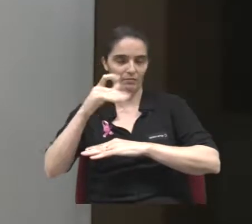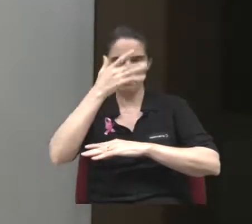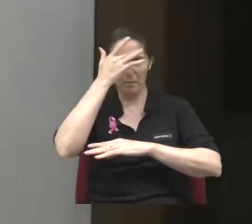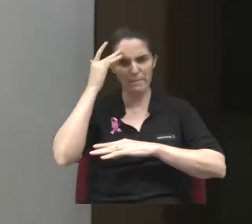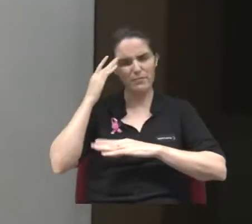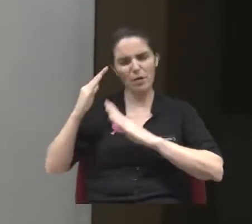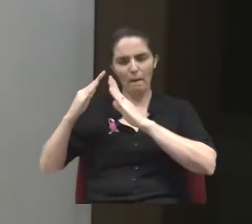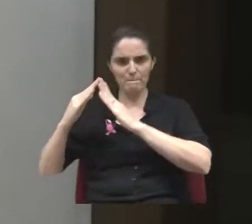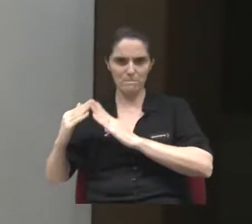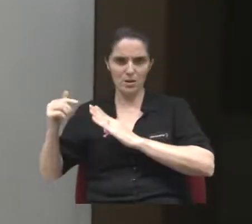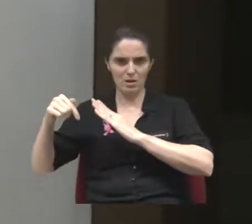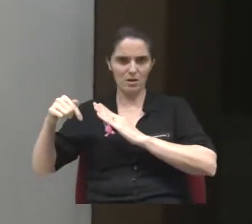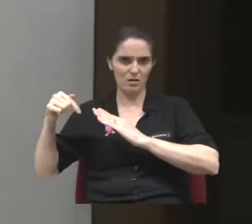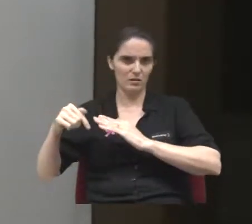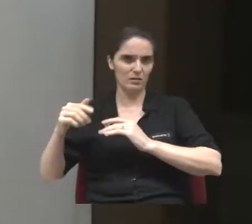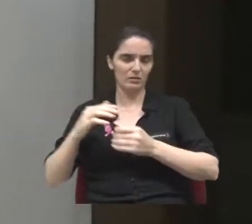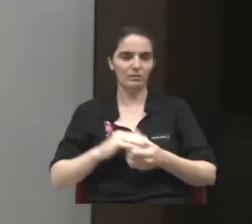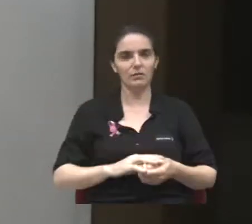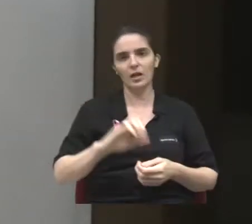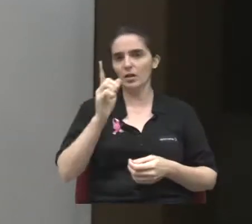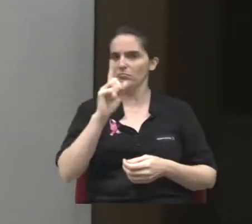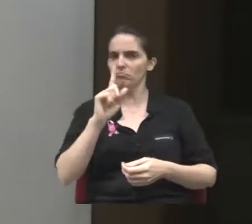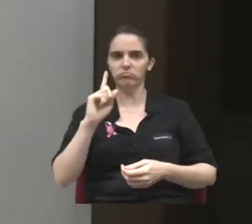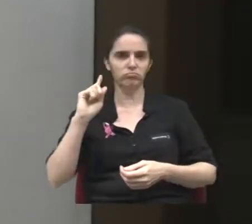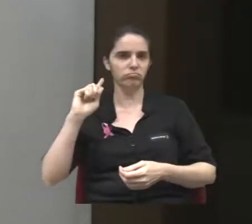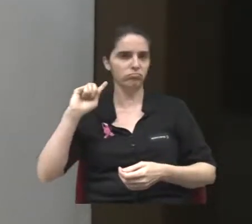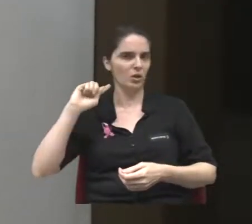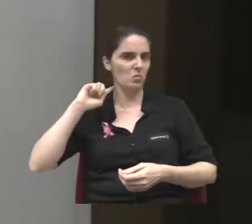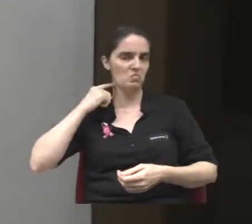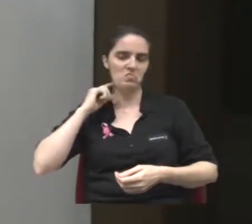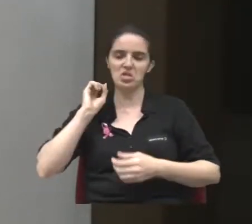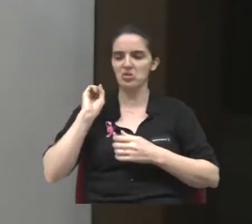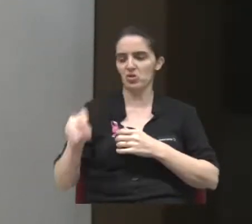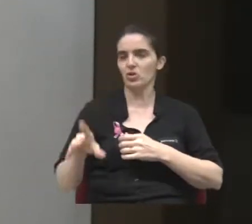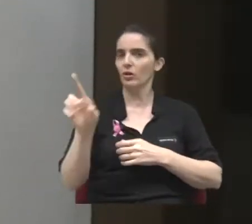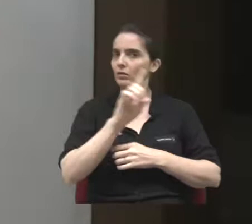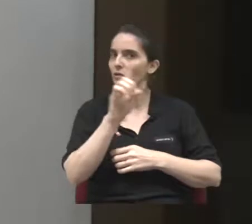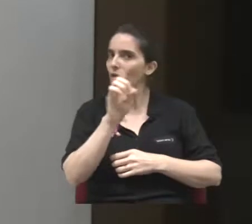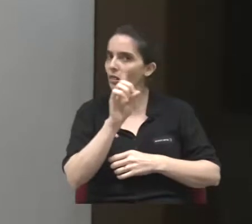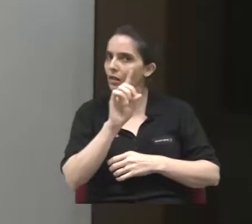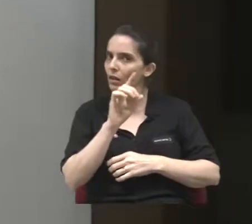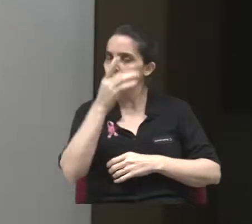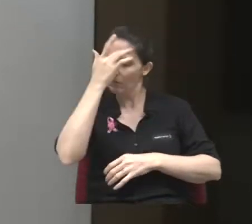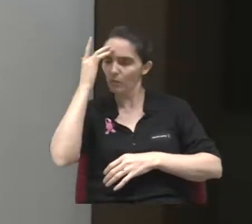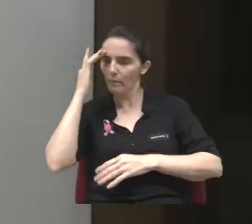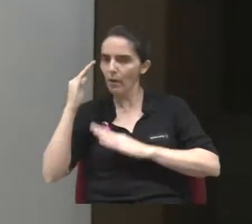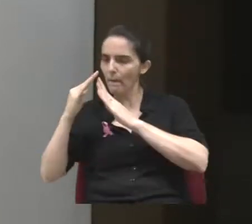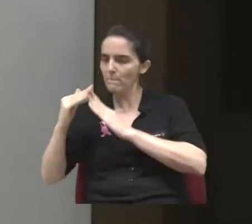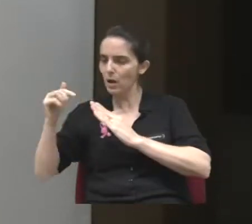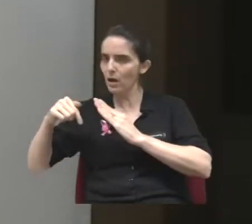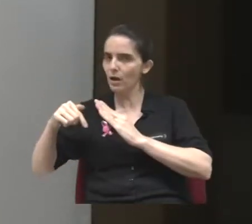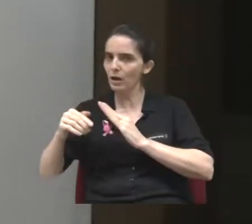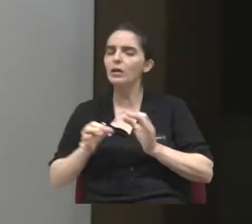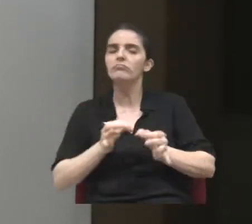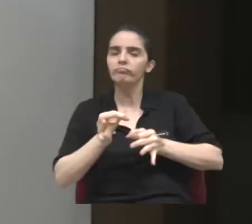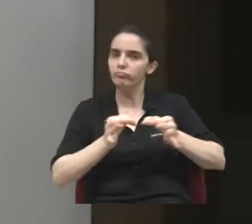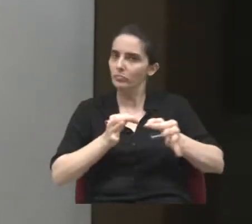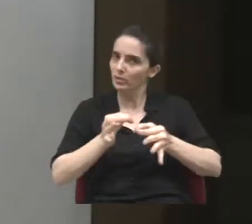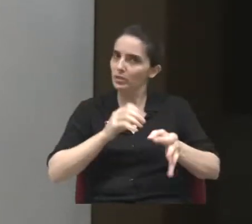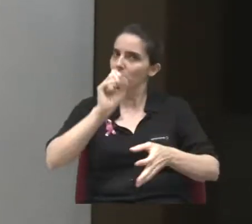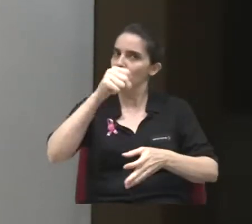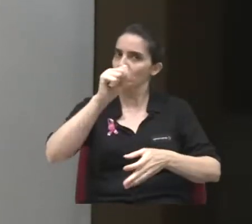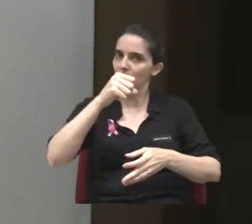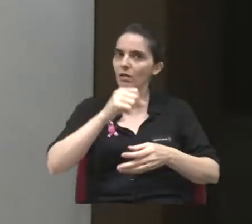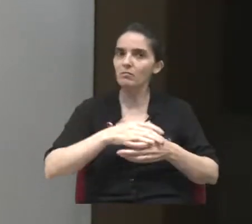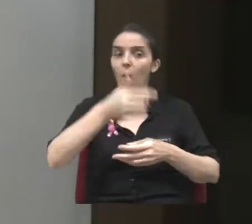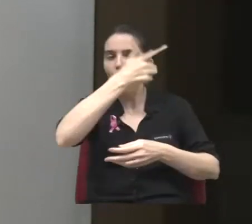grande, eles são extremamente organizados, extremamente ponderados, e me sinto